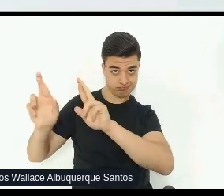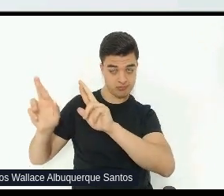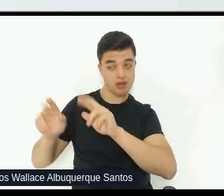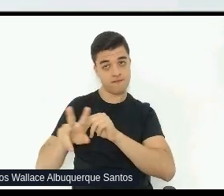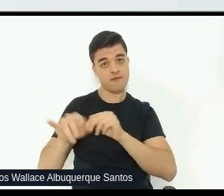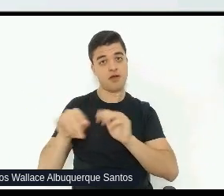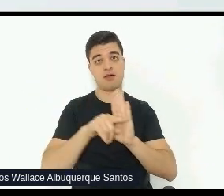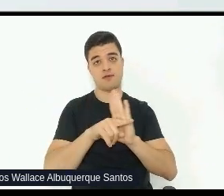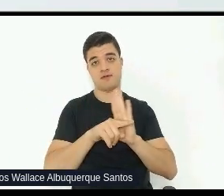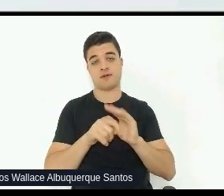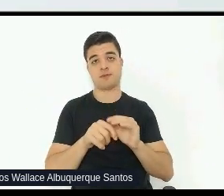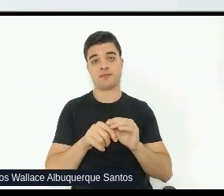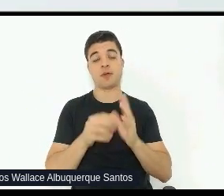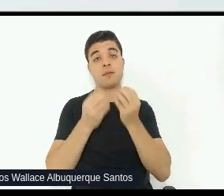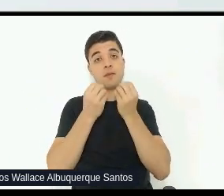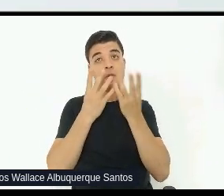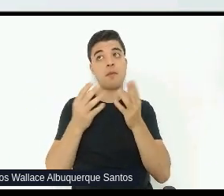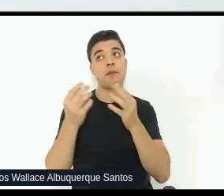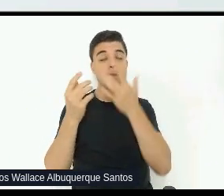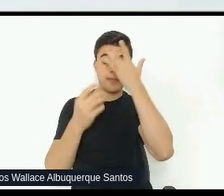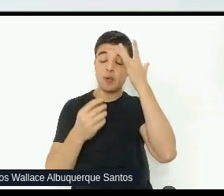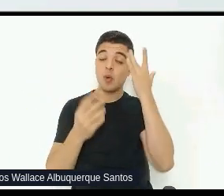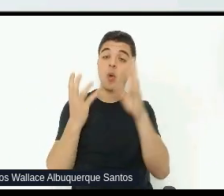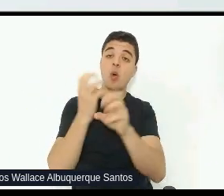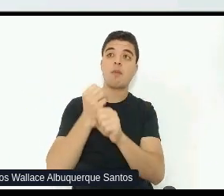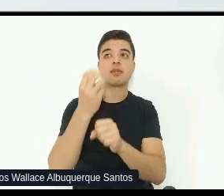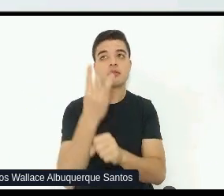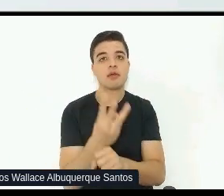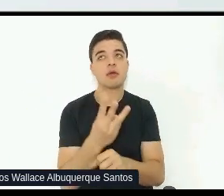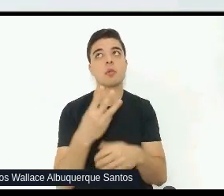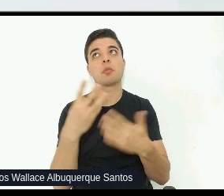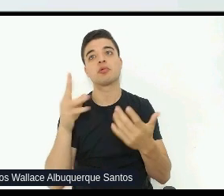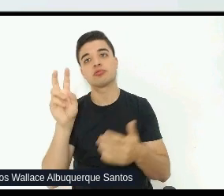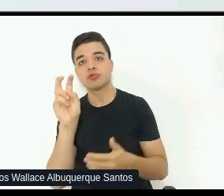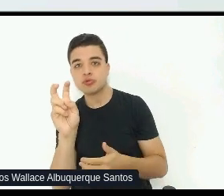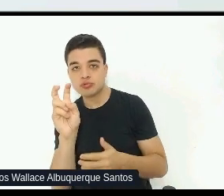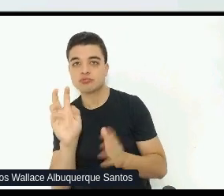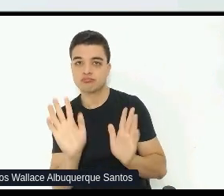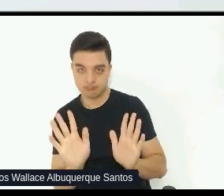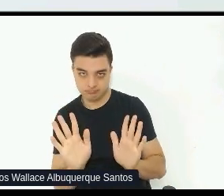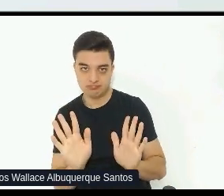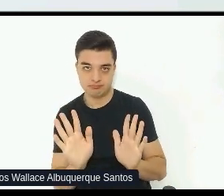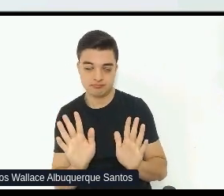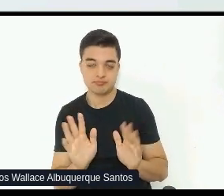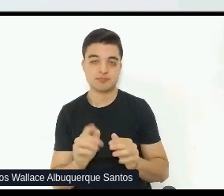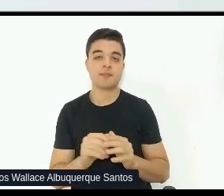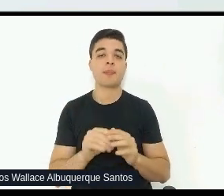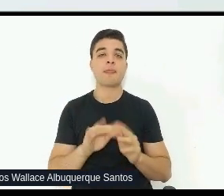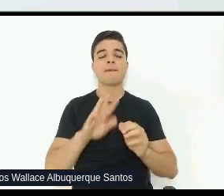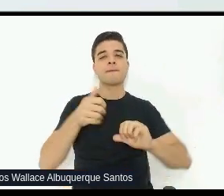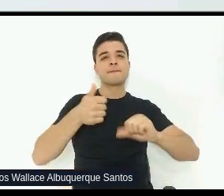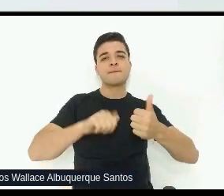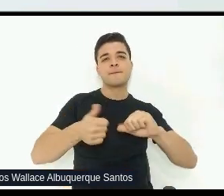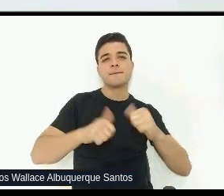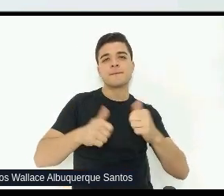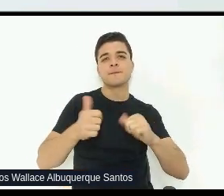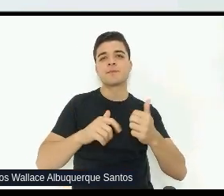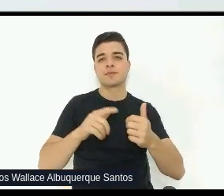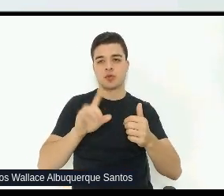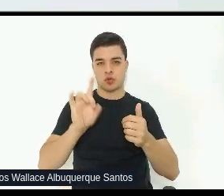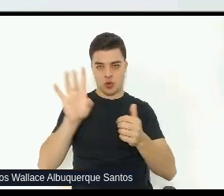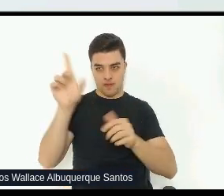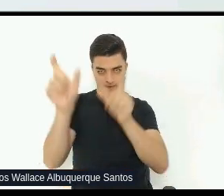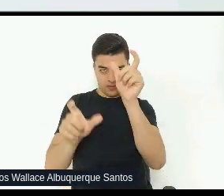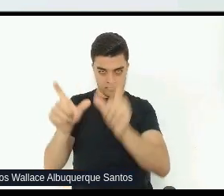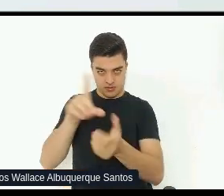recomenda que sejam de 3 a 5 pessoas, e eu acho que seria muito interessante, não é uma avaliação precisa ser feita só por designer, né?